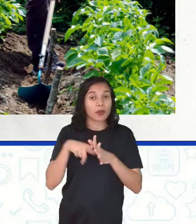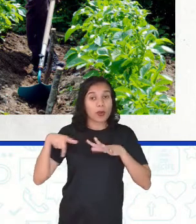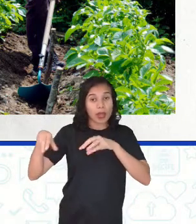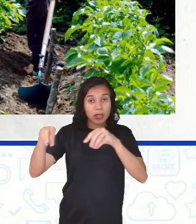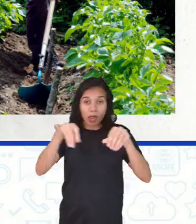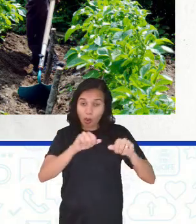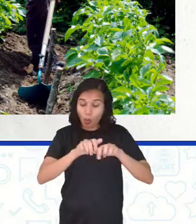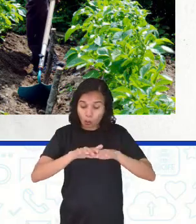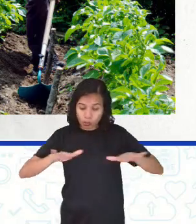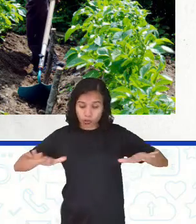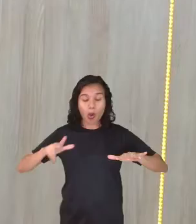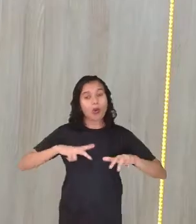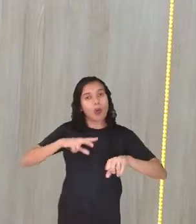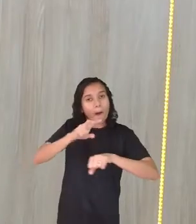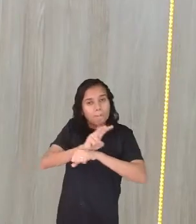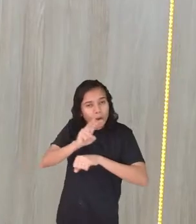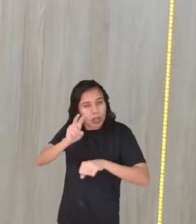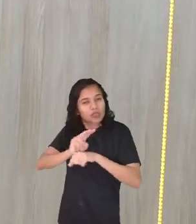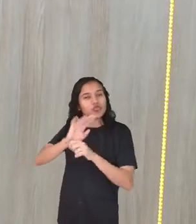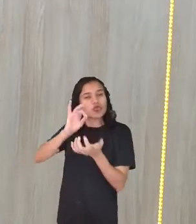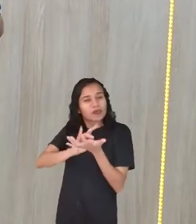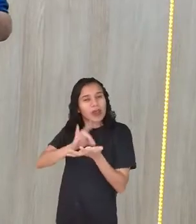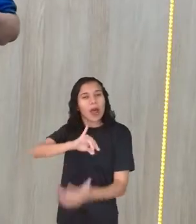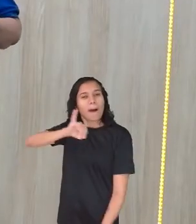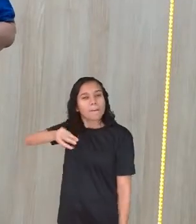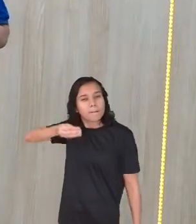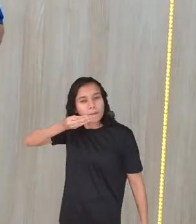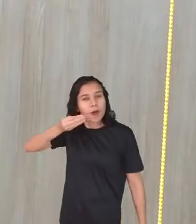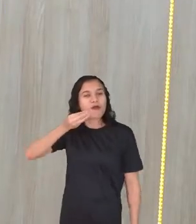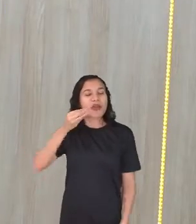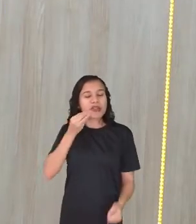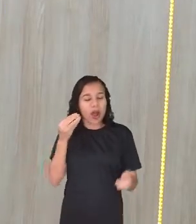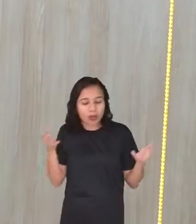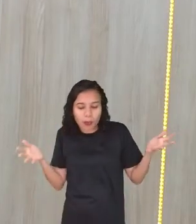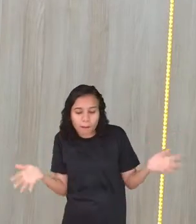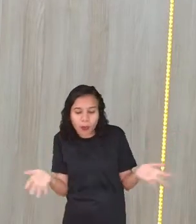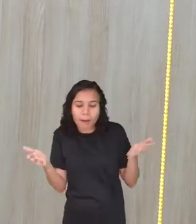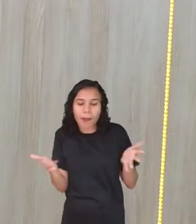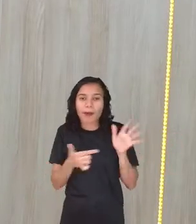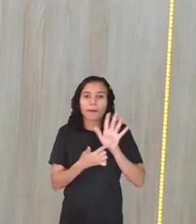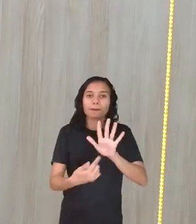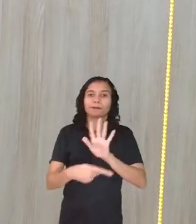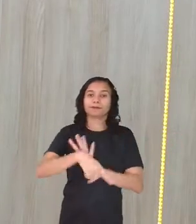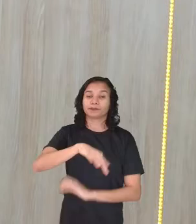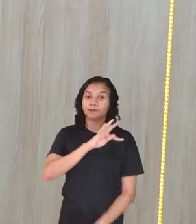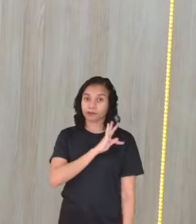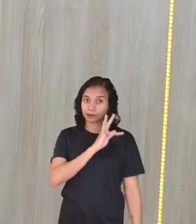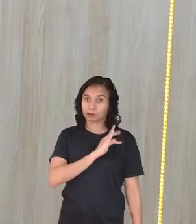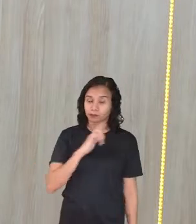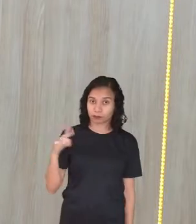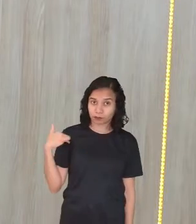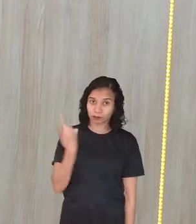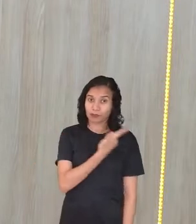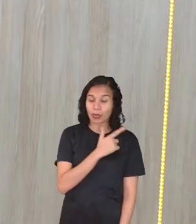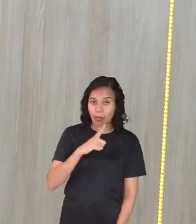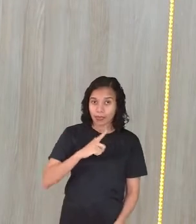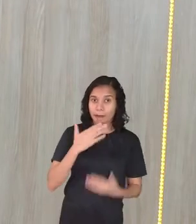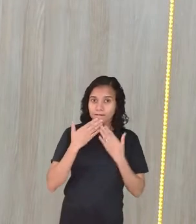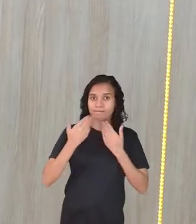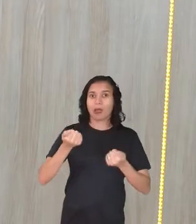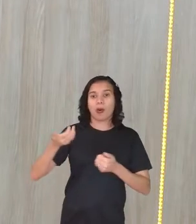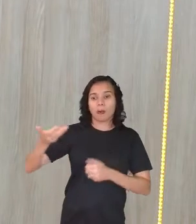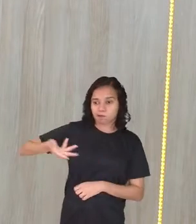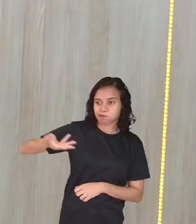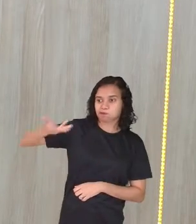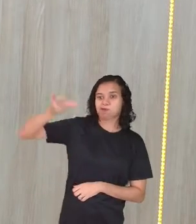ele sendo bem cuidado, ele sendo bem aproveitado e apresentando essas técnicas, nós vamos ter aí uma